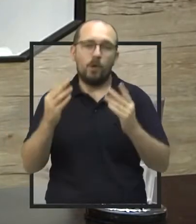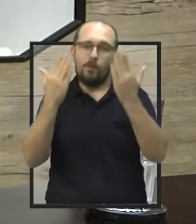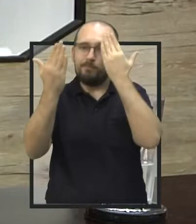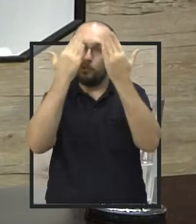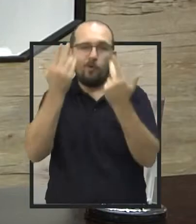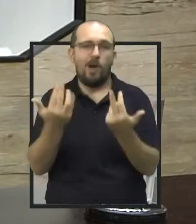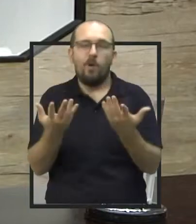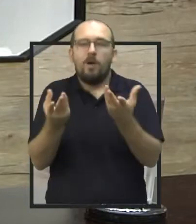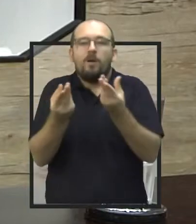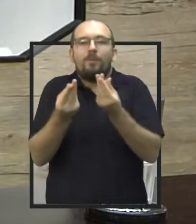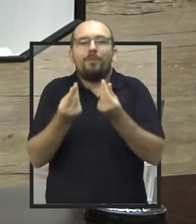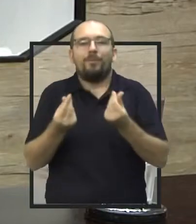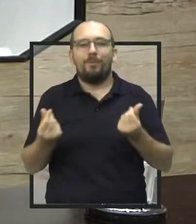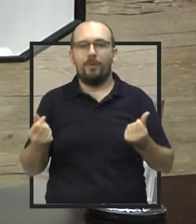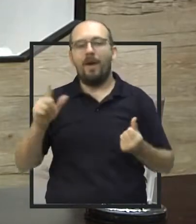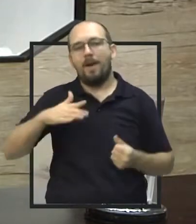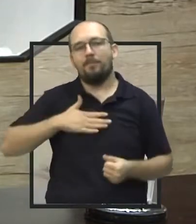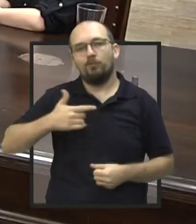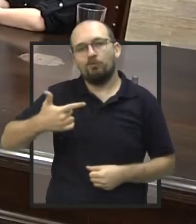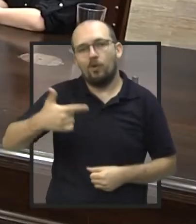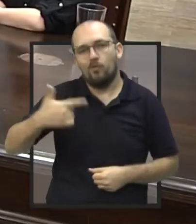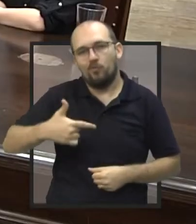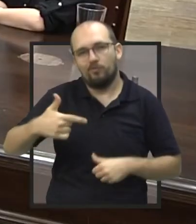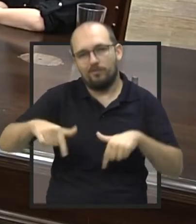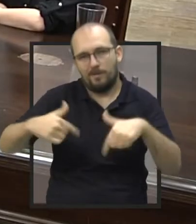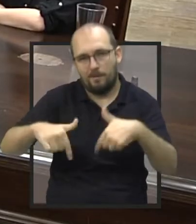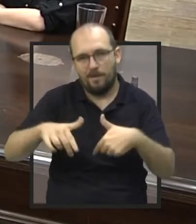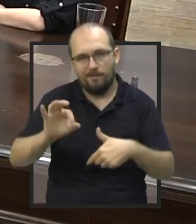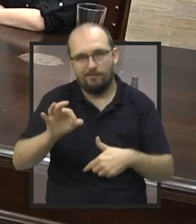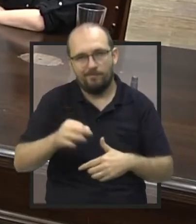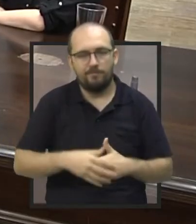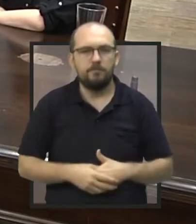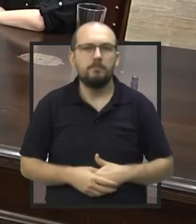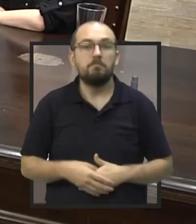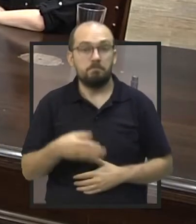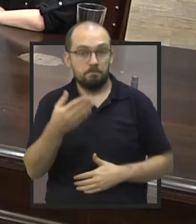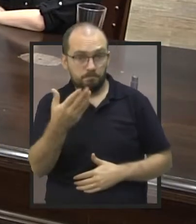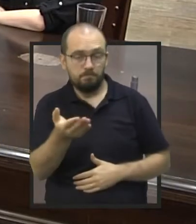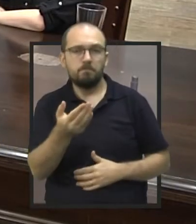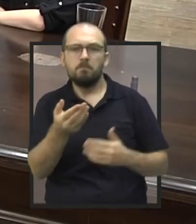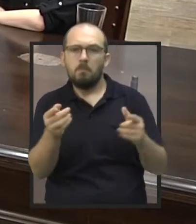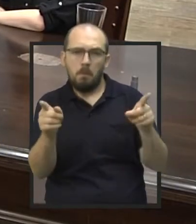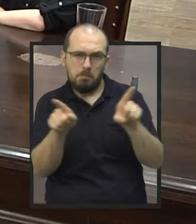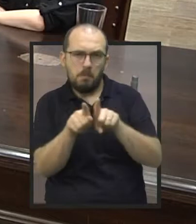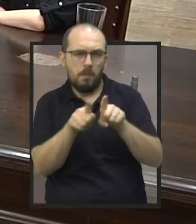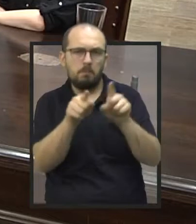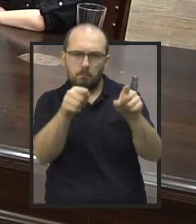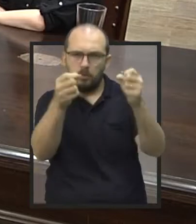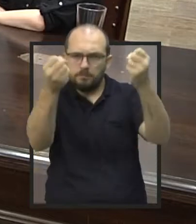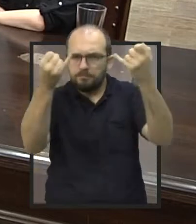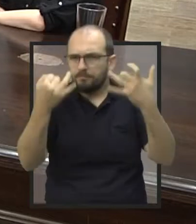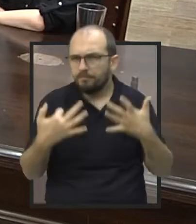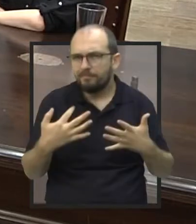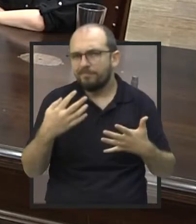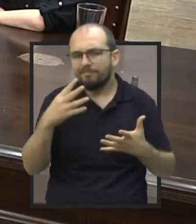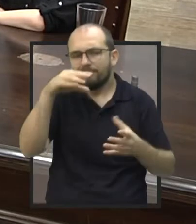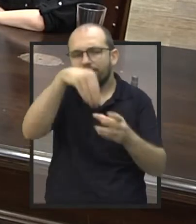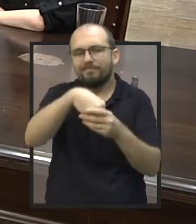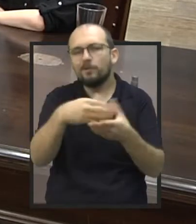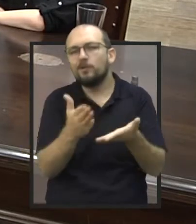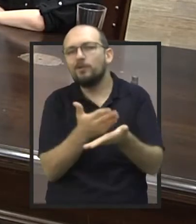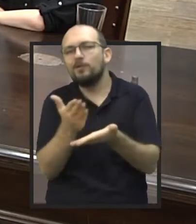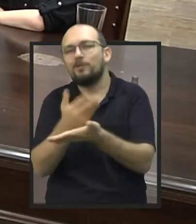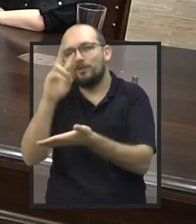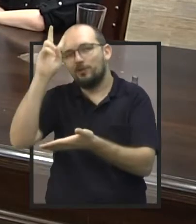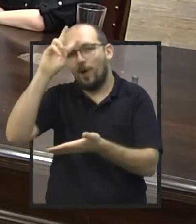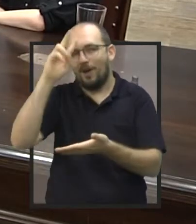das crônicas, né? Eu via que canalizar minha raiva, escrever daquela forma, dar voz às outras pessoas, fazia